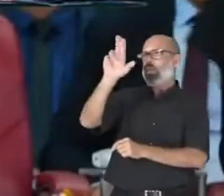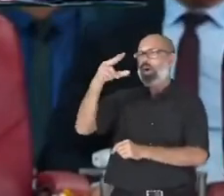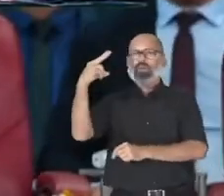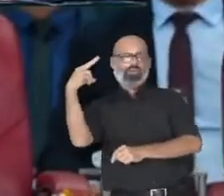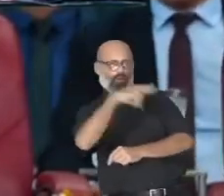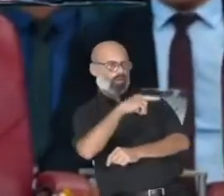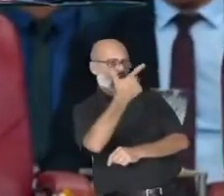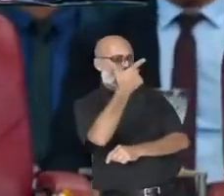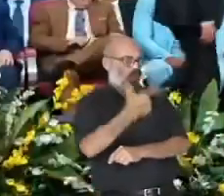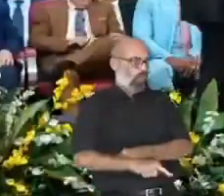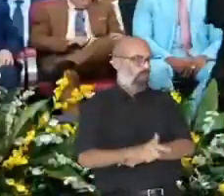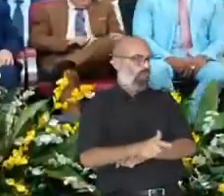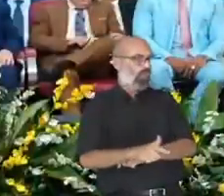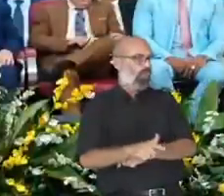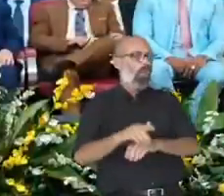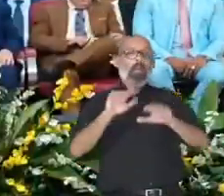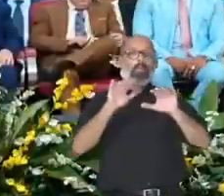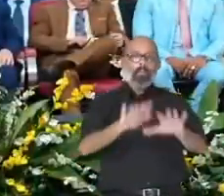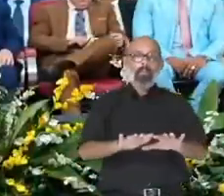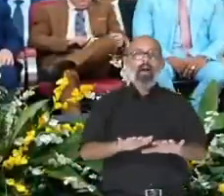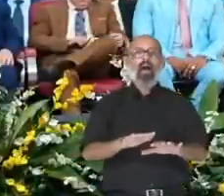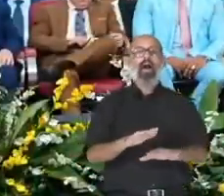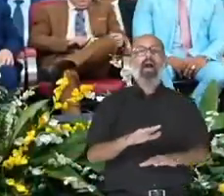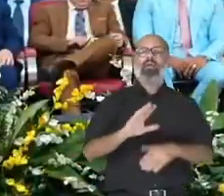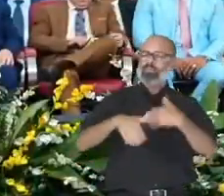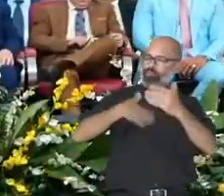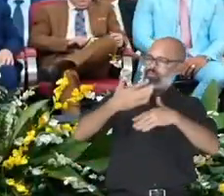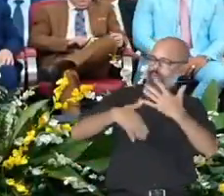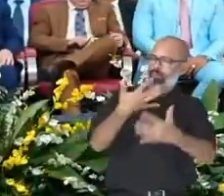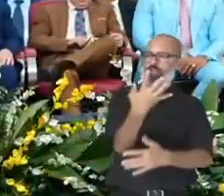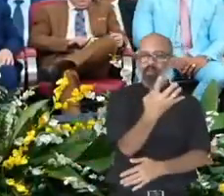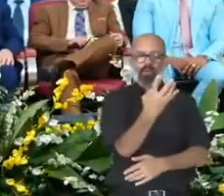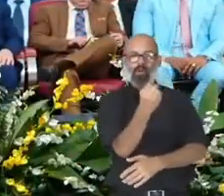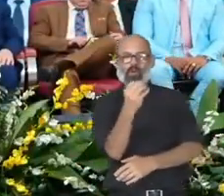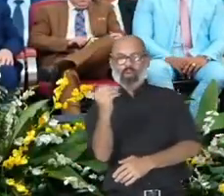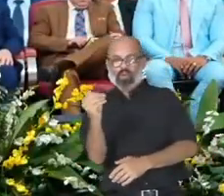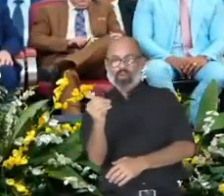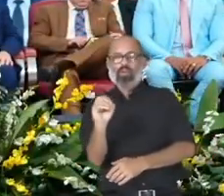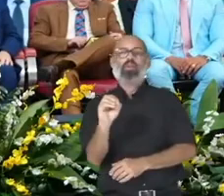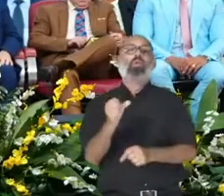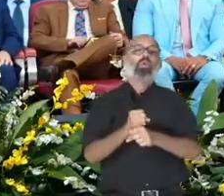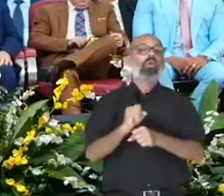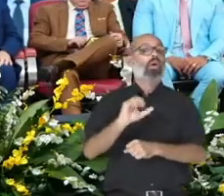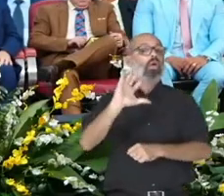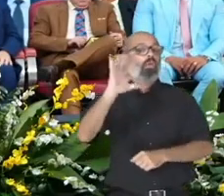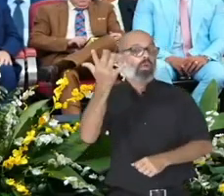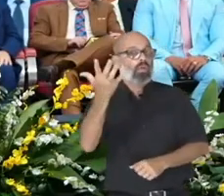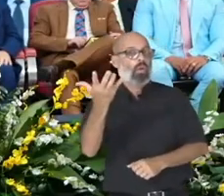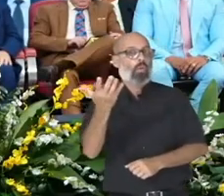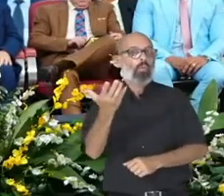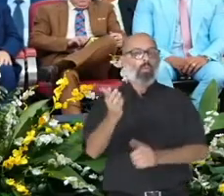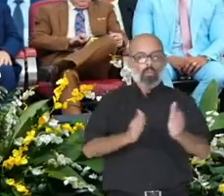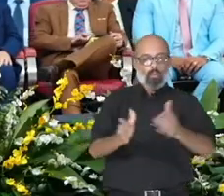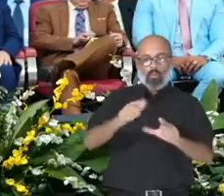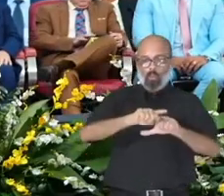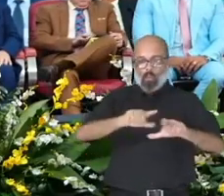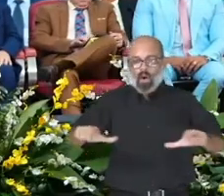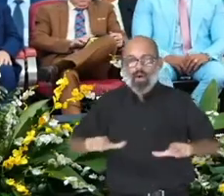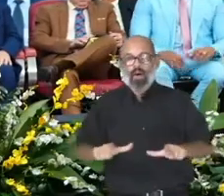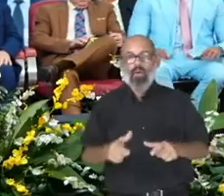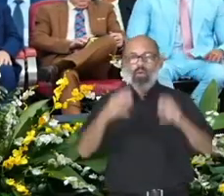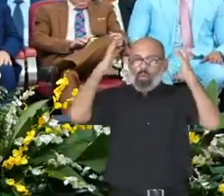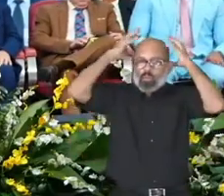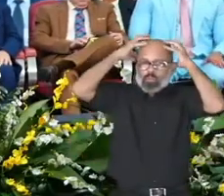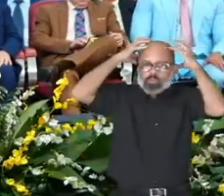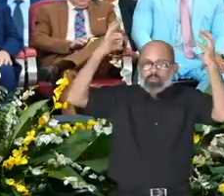olharia de novo. Passou os 400 anos e olha o que aconteceu. No meio do deserto sai um homem,